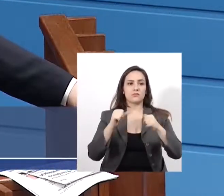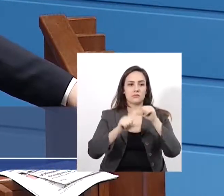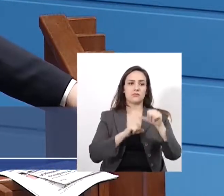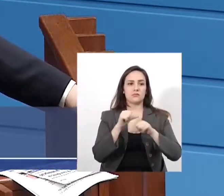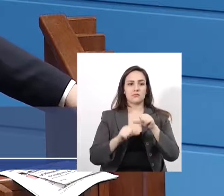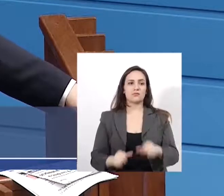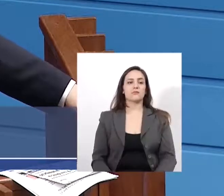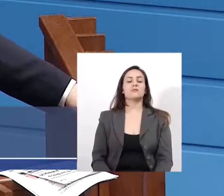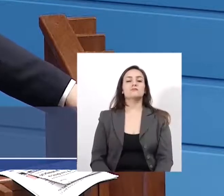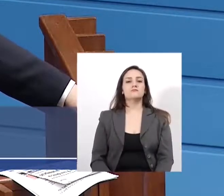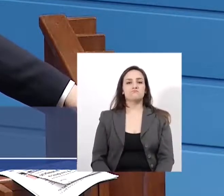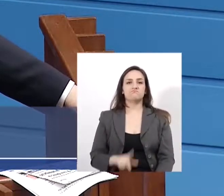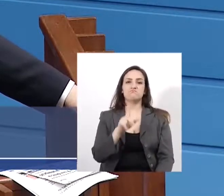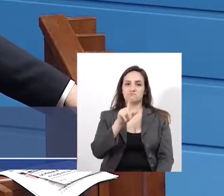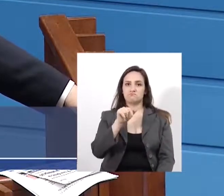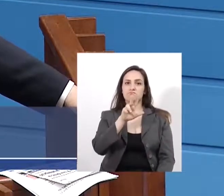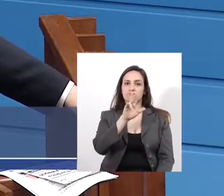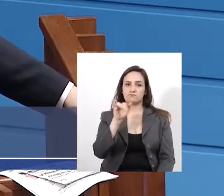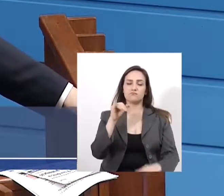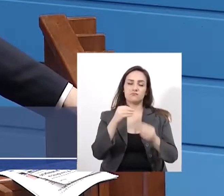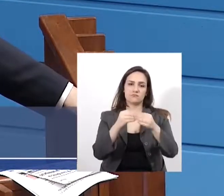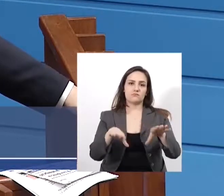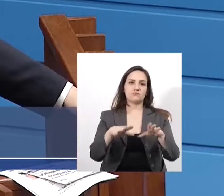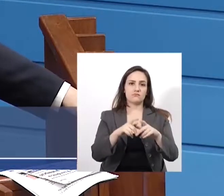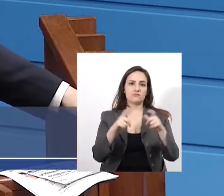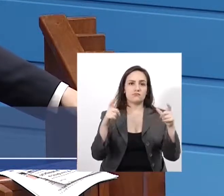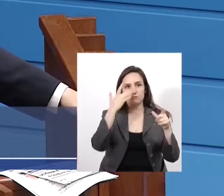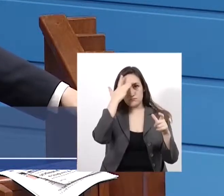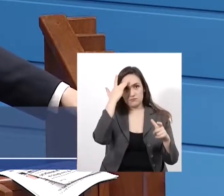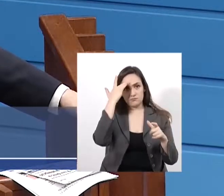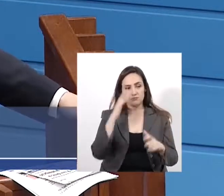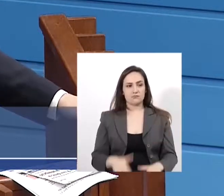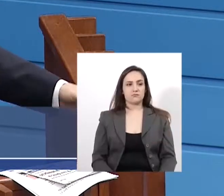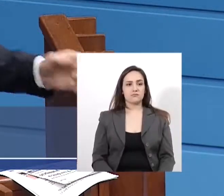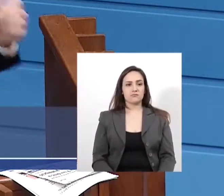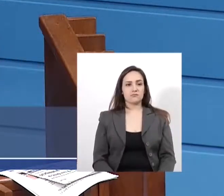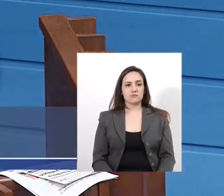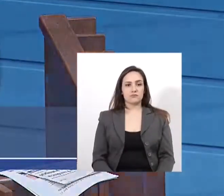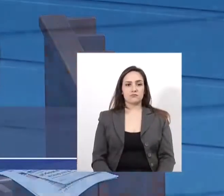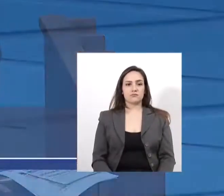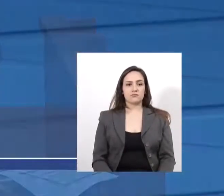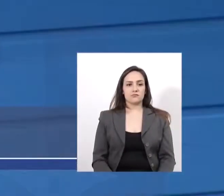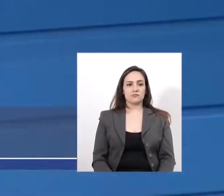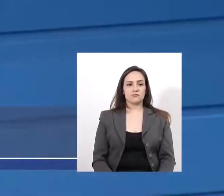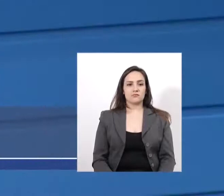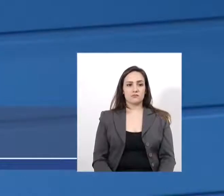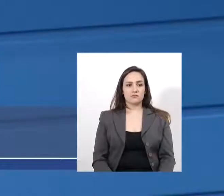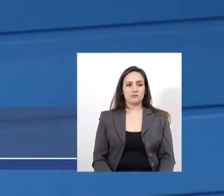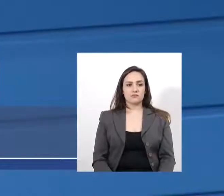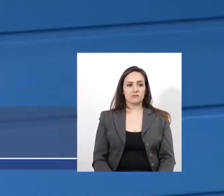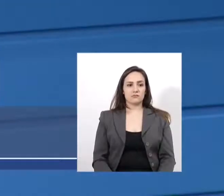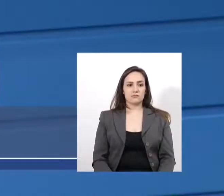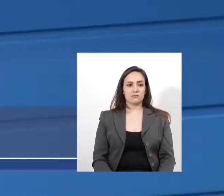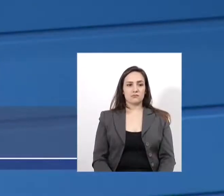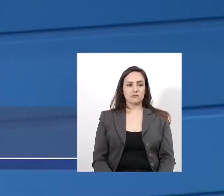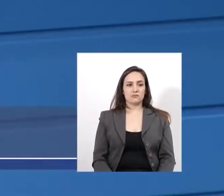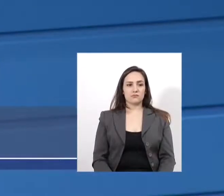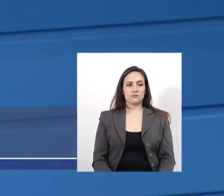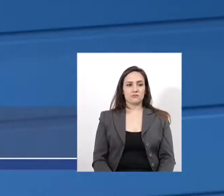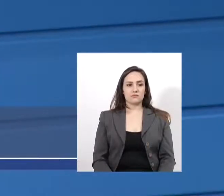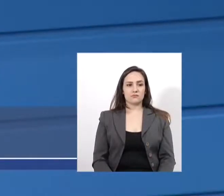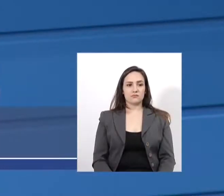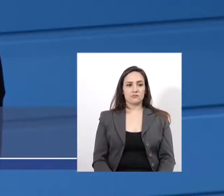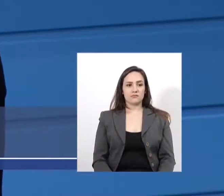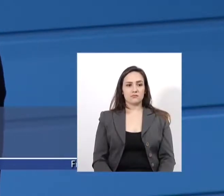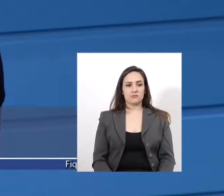que são prejudiciais à maioria da população. Rapidinho, deputado. Nós